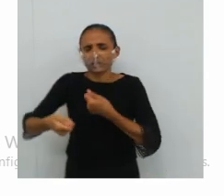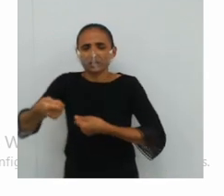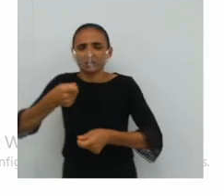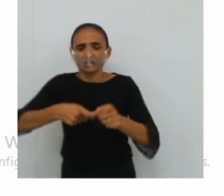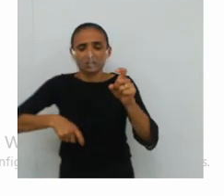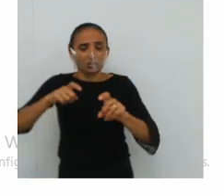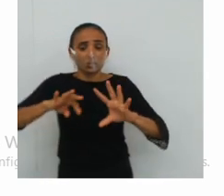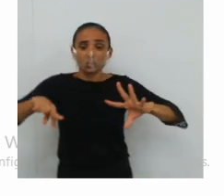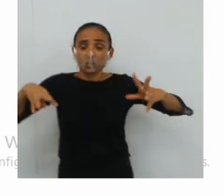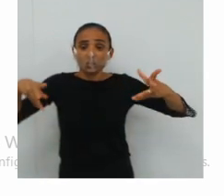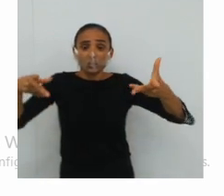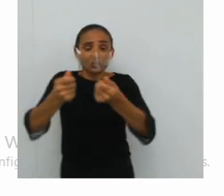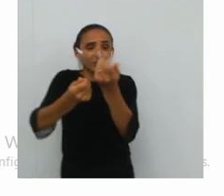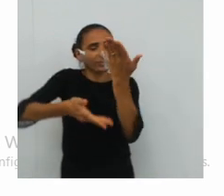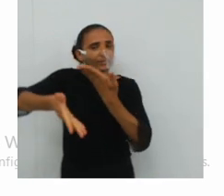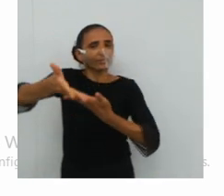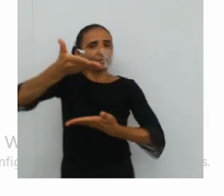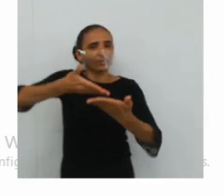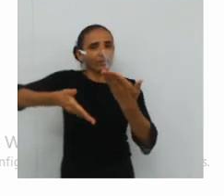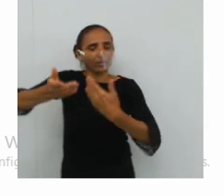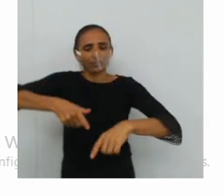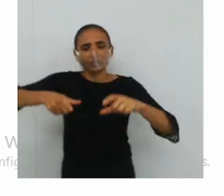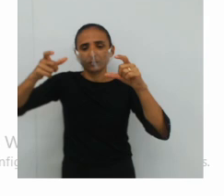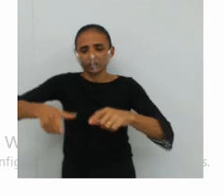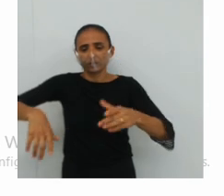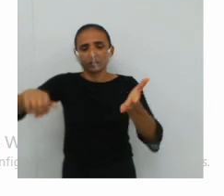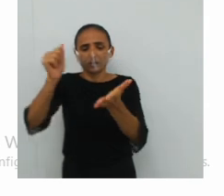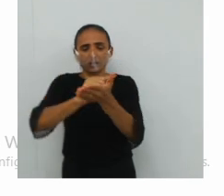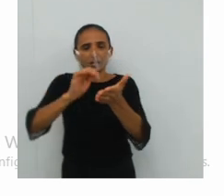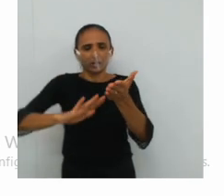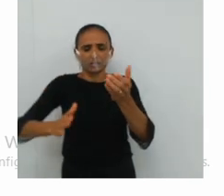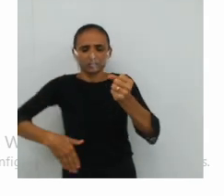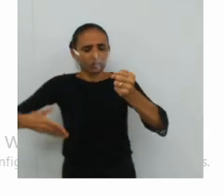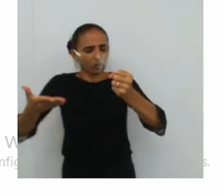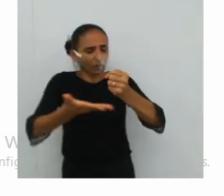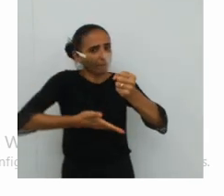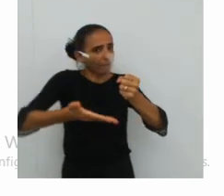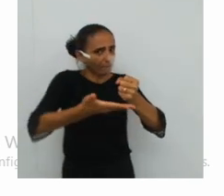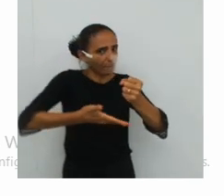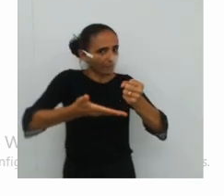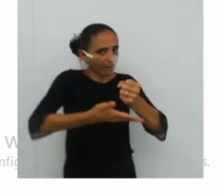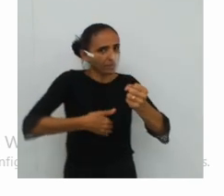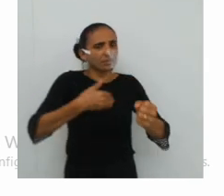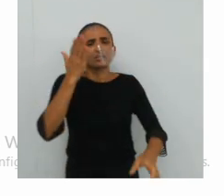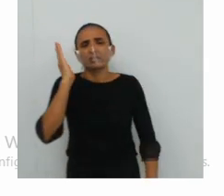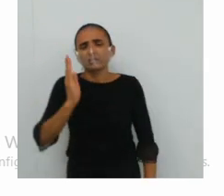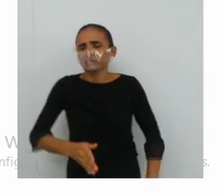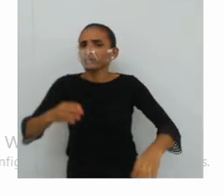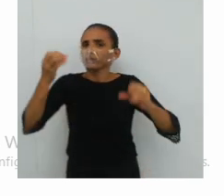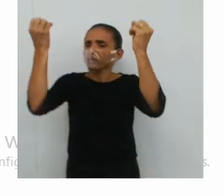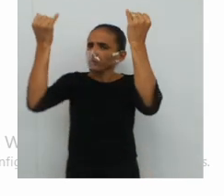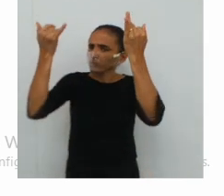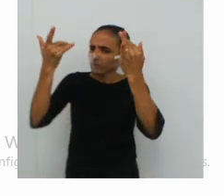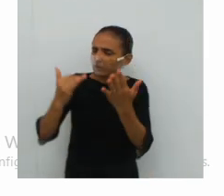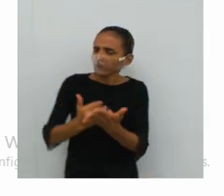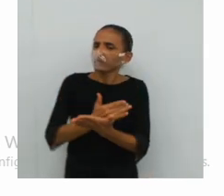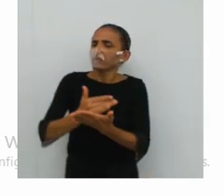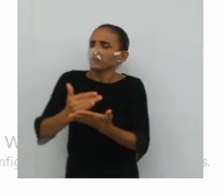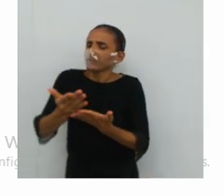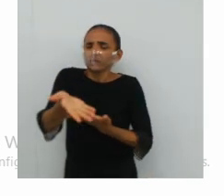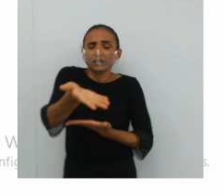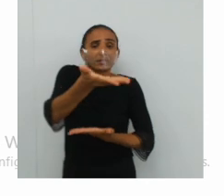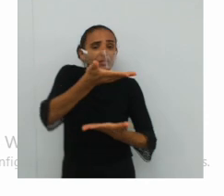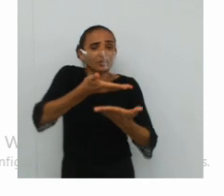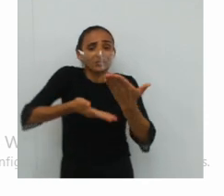essas relações, tá? Onde as atividades primárias, secundárias e terciárias, como nós falamos aí no começo, elas estão envolvidas